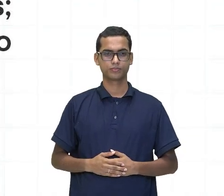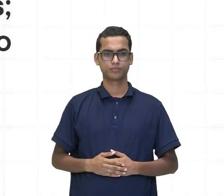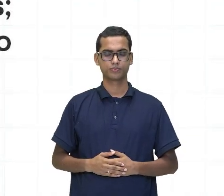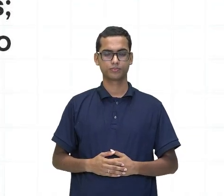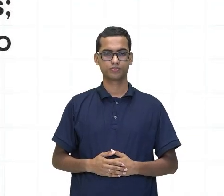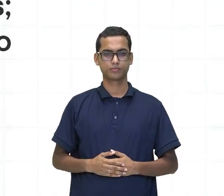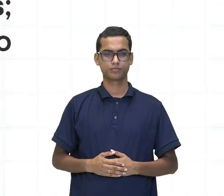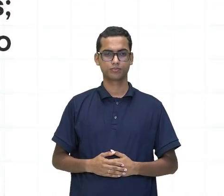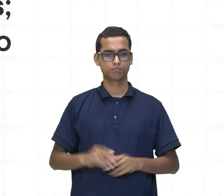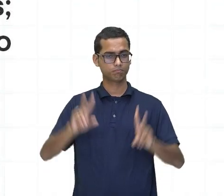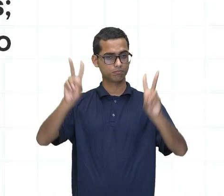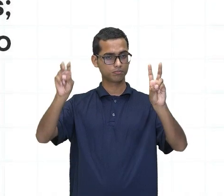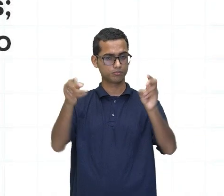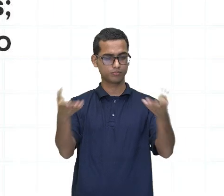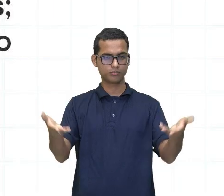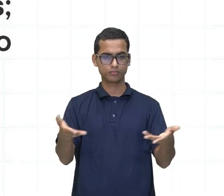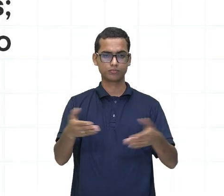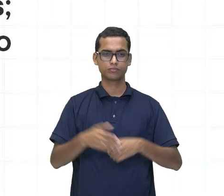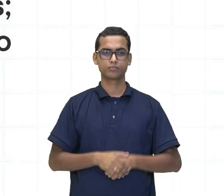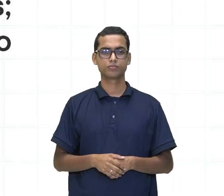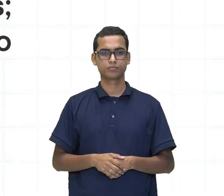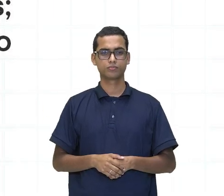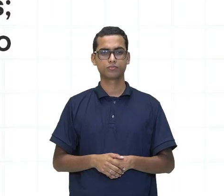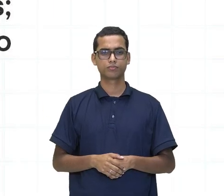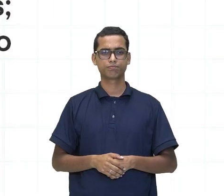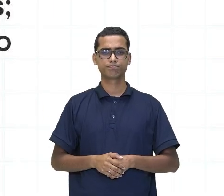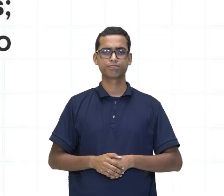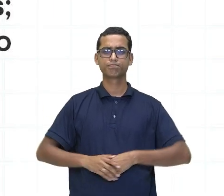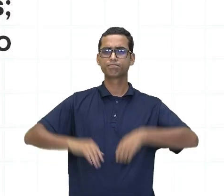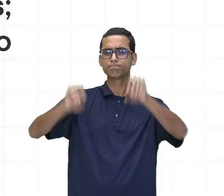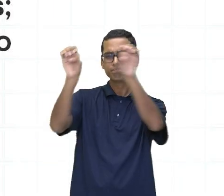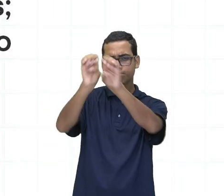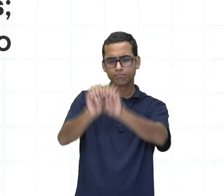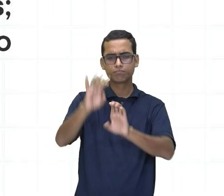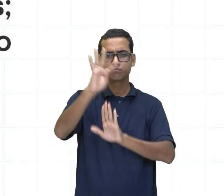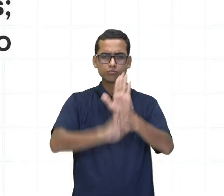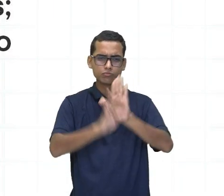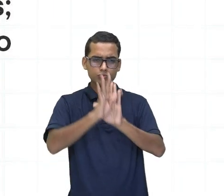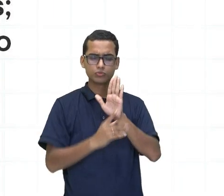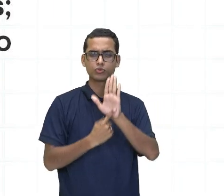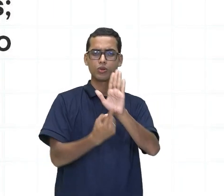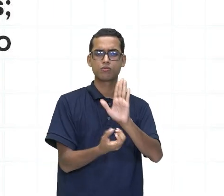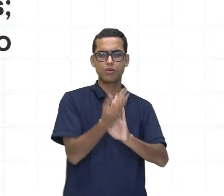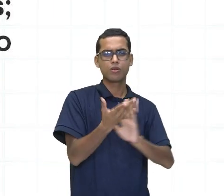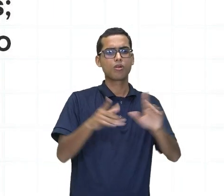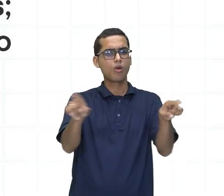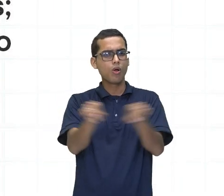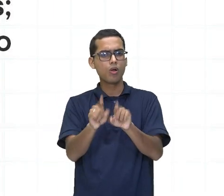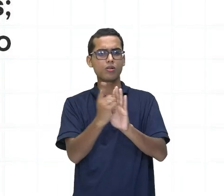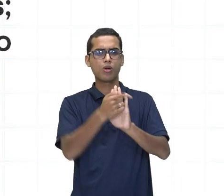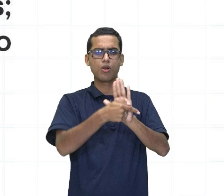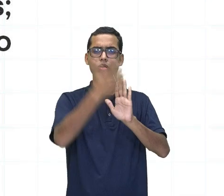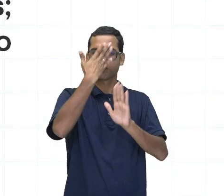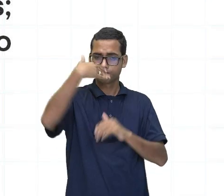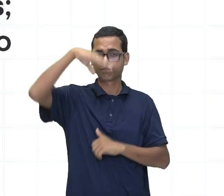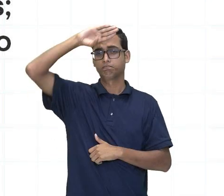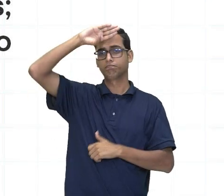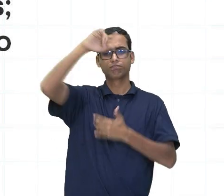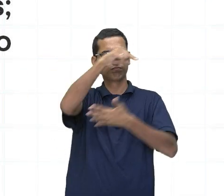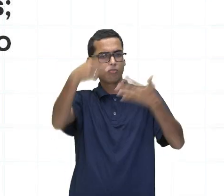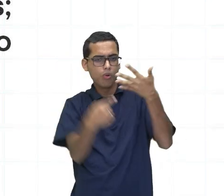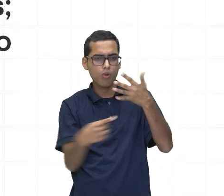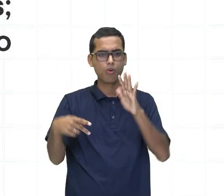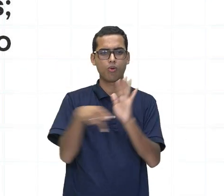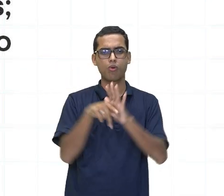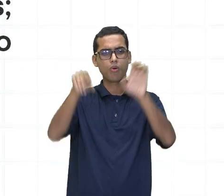Muito bem, como objeto de conhecimento, temos a reconstrução da textualidade e o detalhamento gênero dramático, elementos